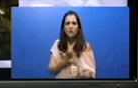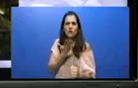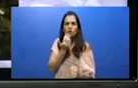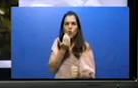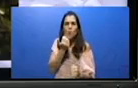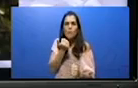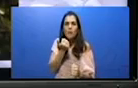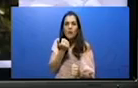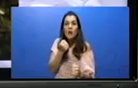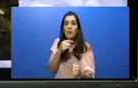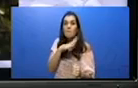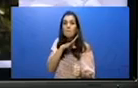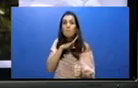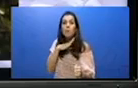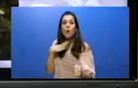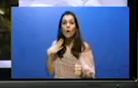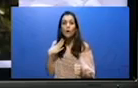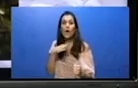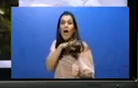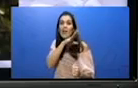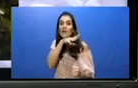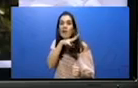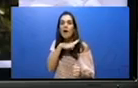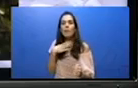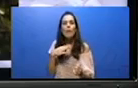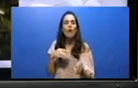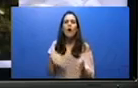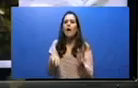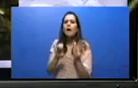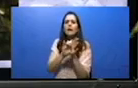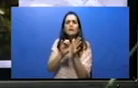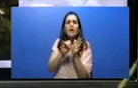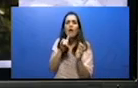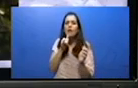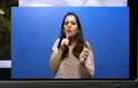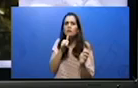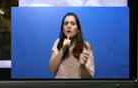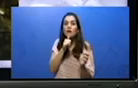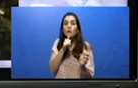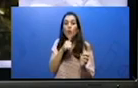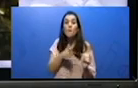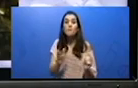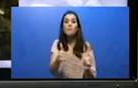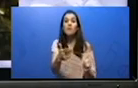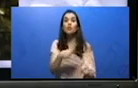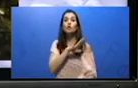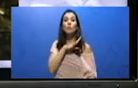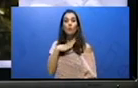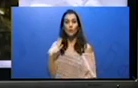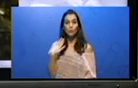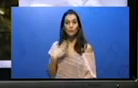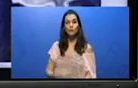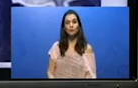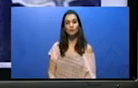alimenta também de animais mortos, como por exemplo um peixe morto aqui poderia ser fonte de alimento para esse animal.